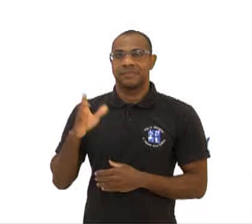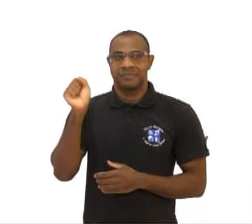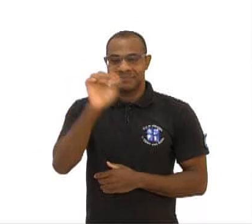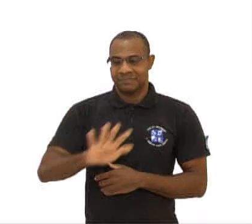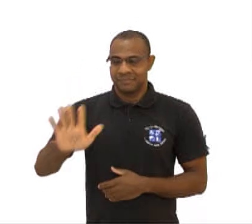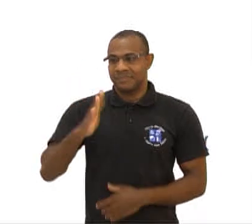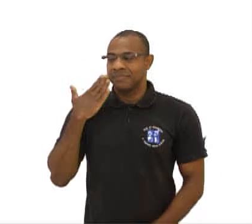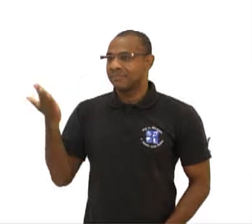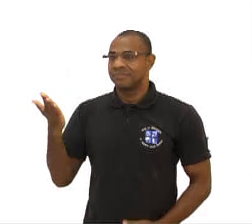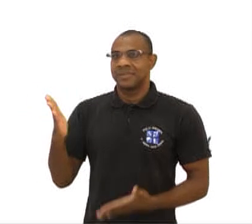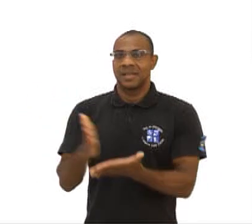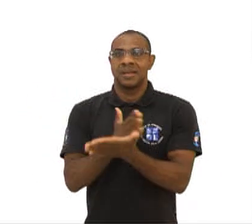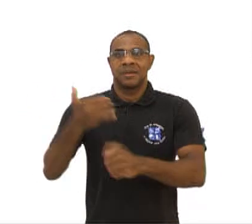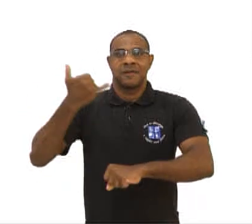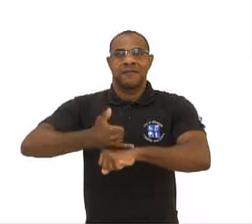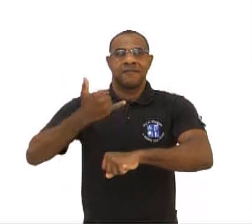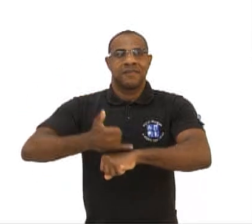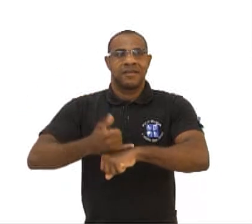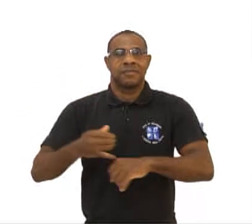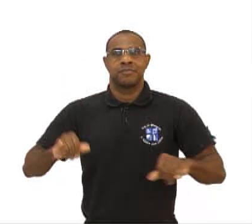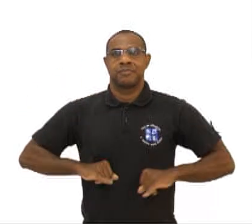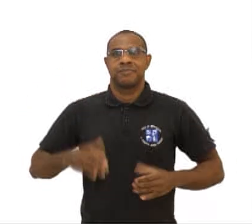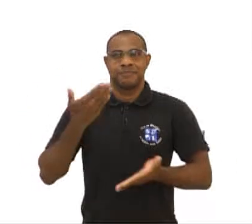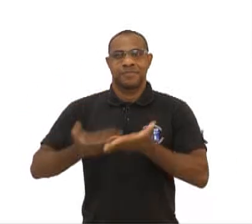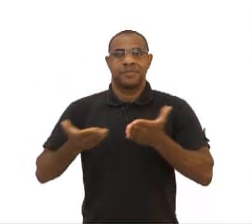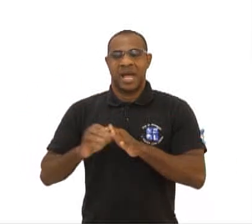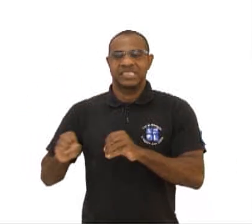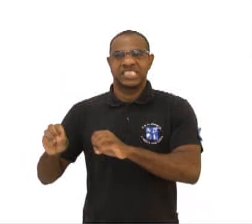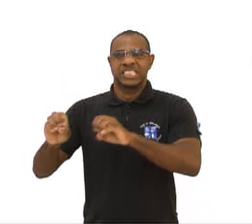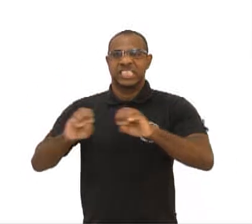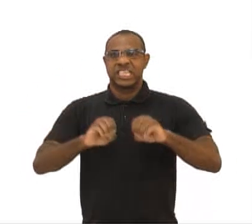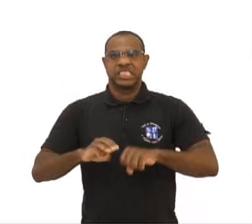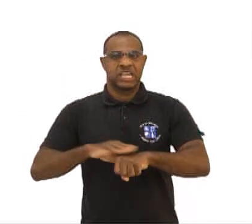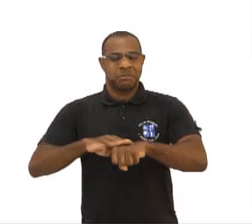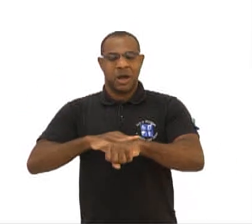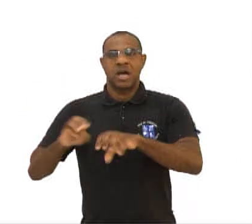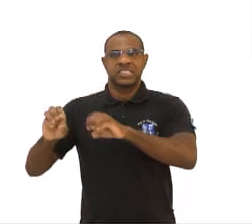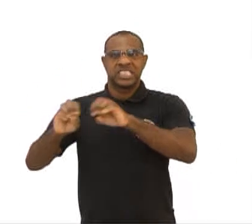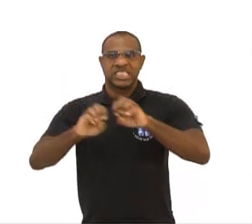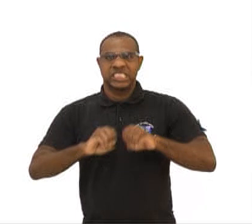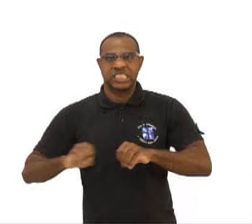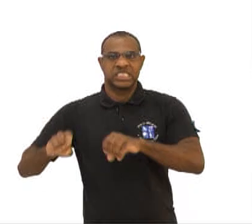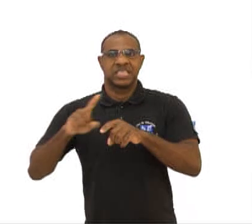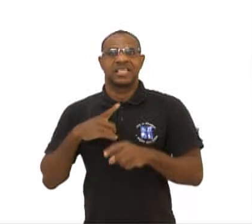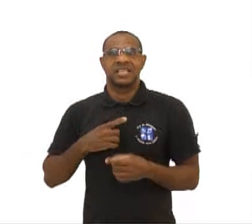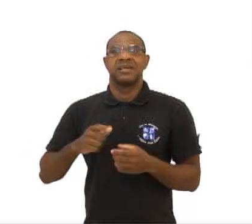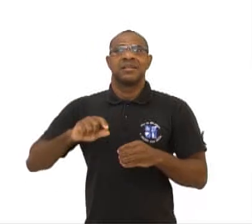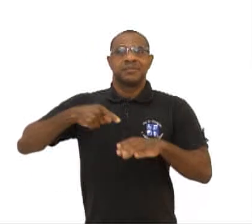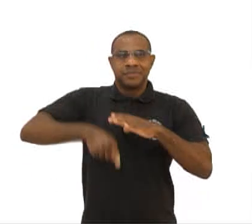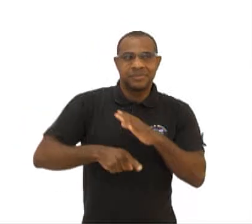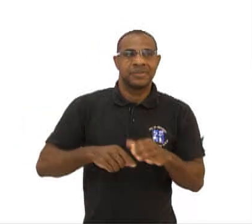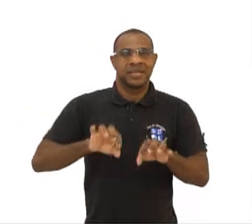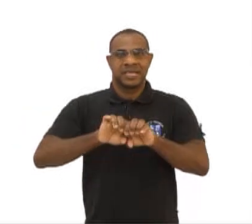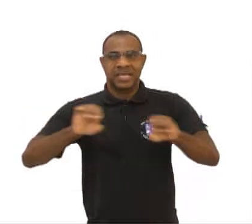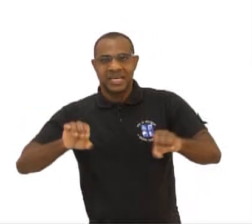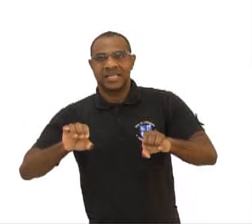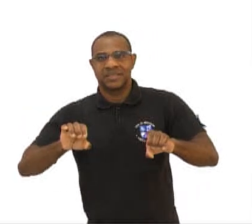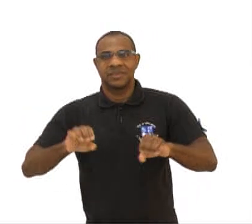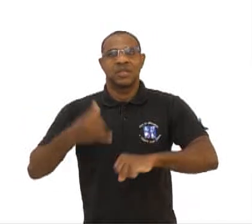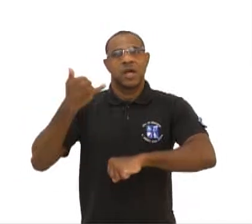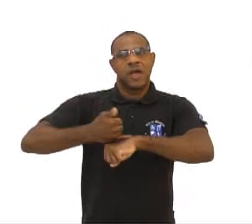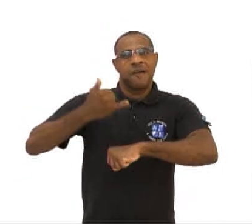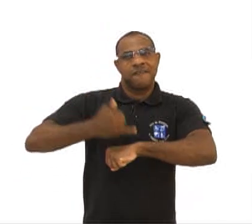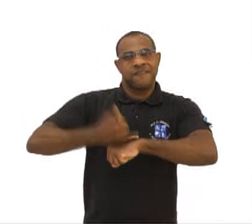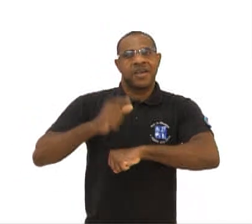mostra algumas peças metálicas que sofreram ferrugem, né, Prof. Beth? Sim. Então aqui nós temos parafusos, canos, todo